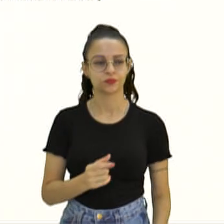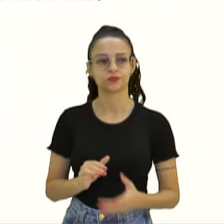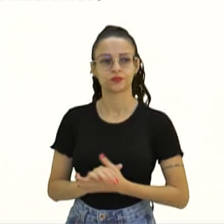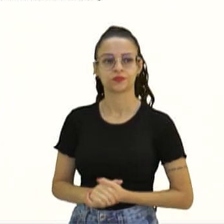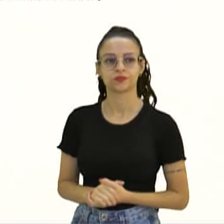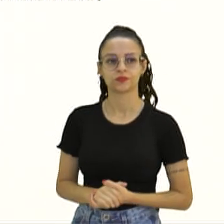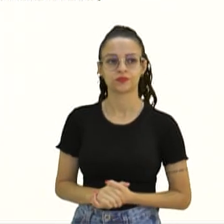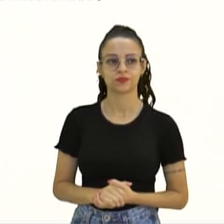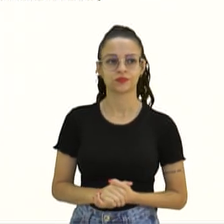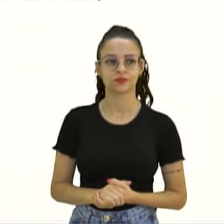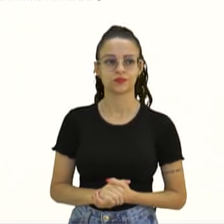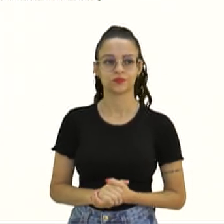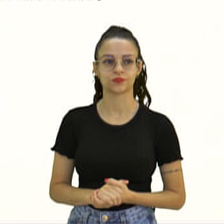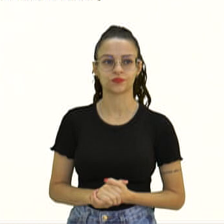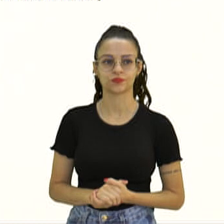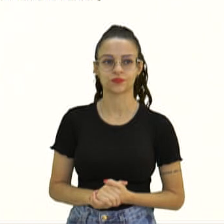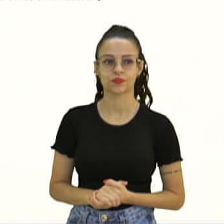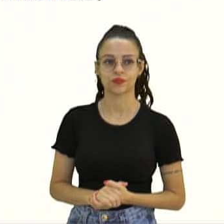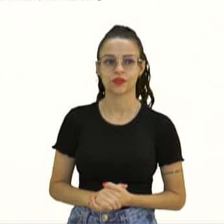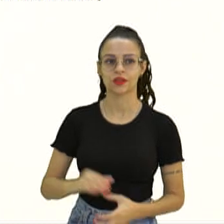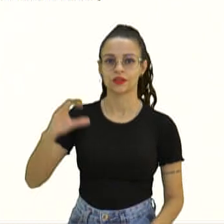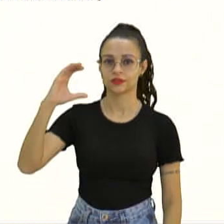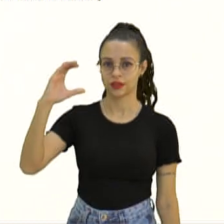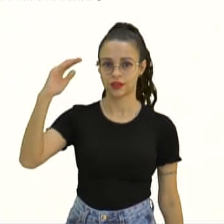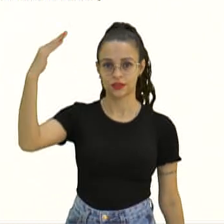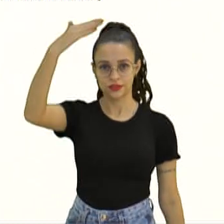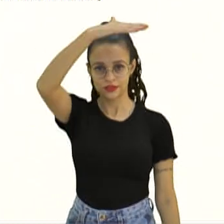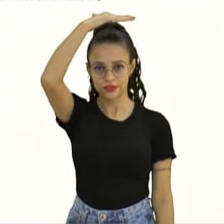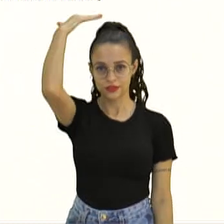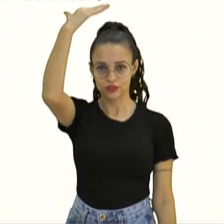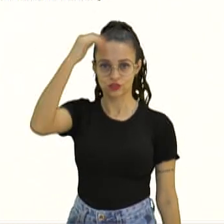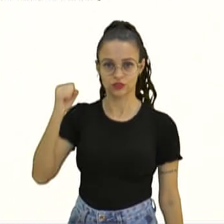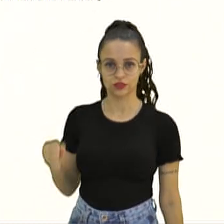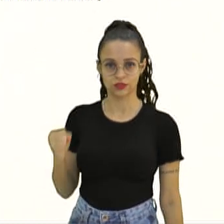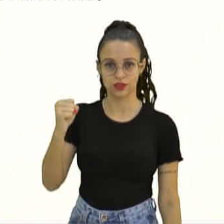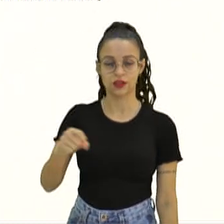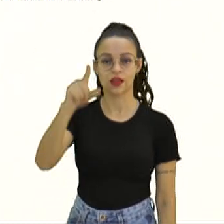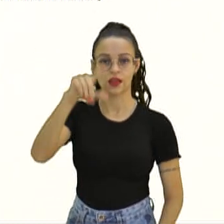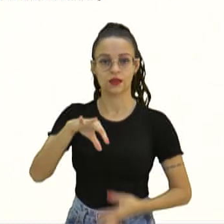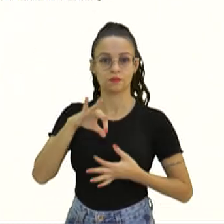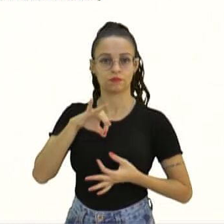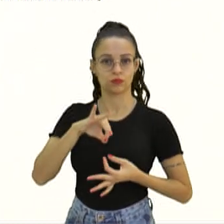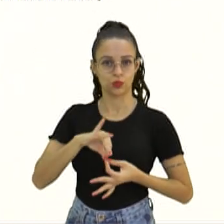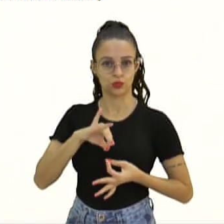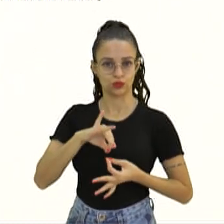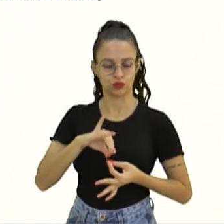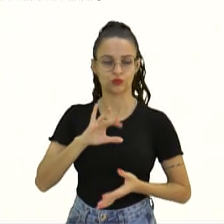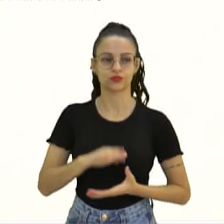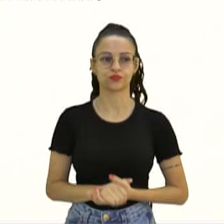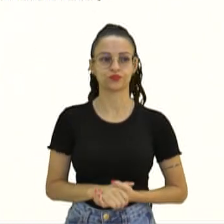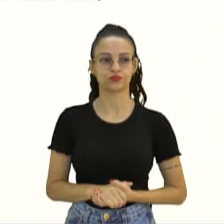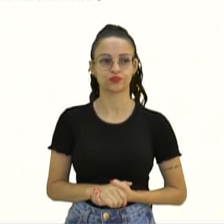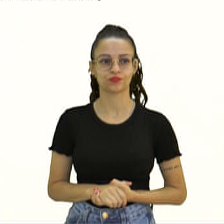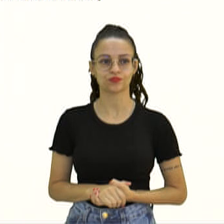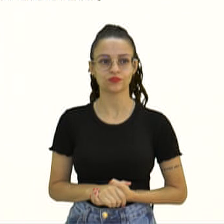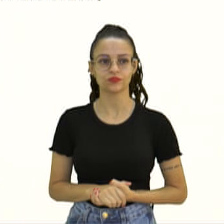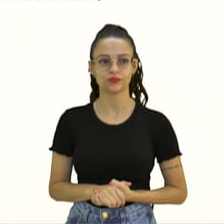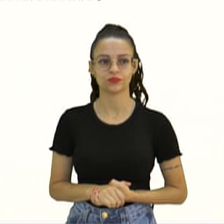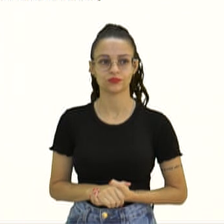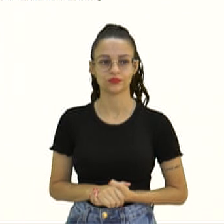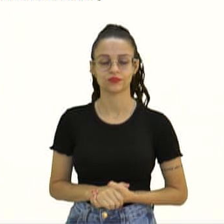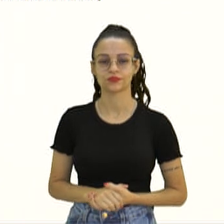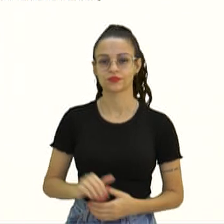correta então letras e sua santidade Dalai Lama é do budismo Tibetano hoje a